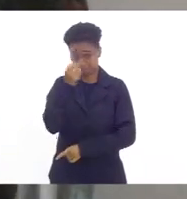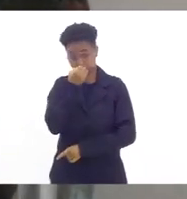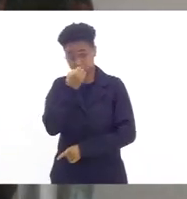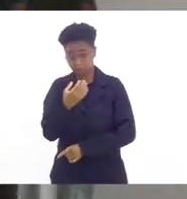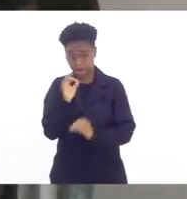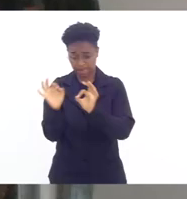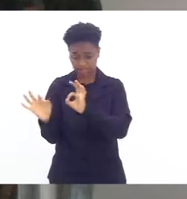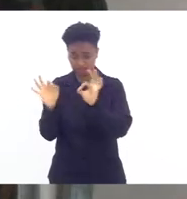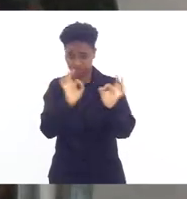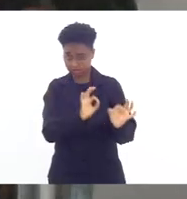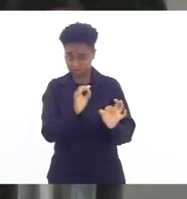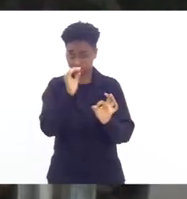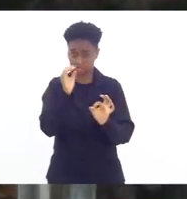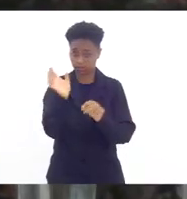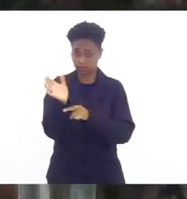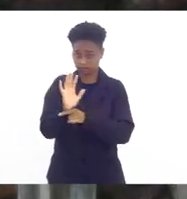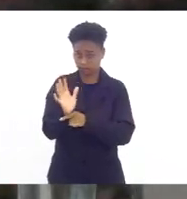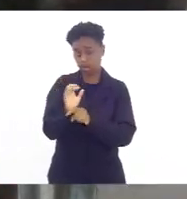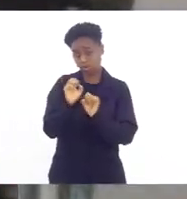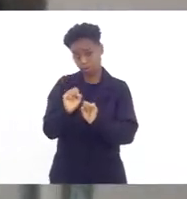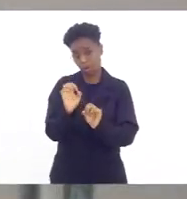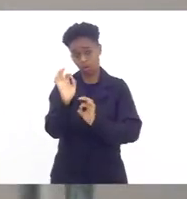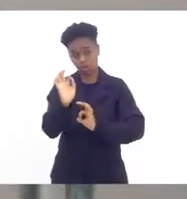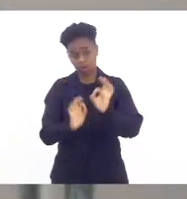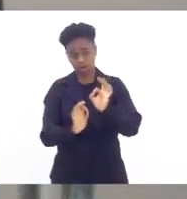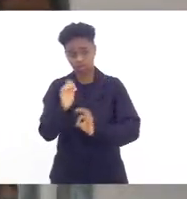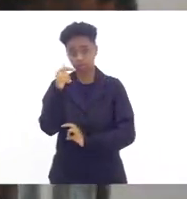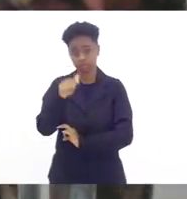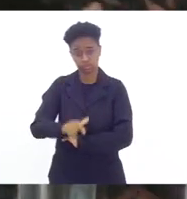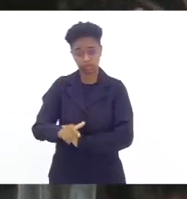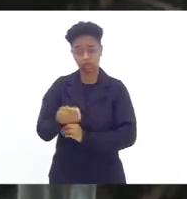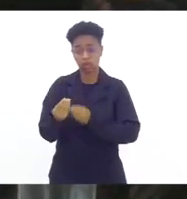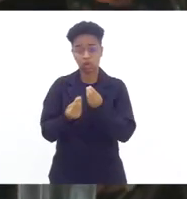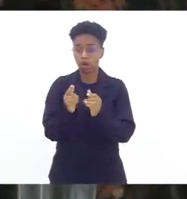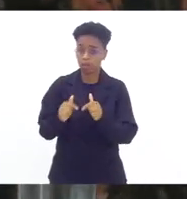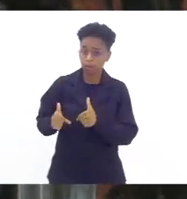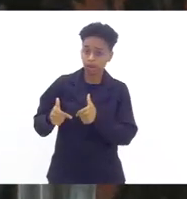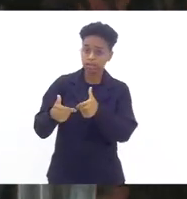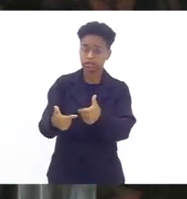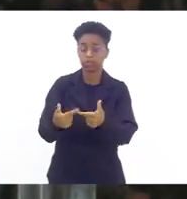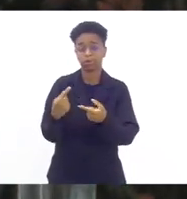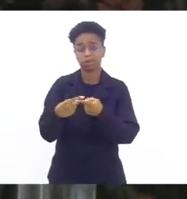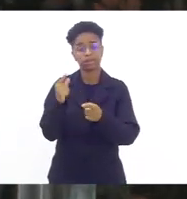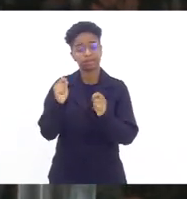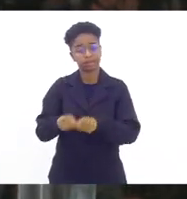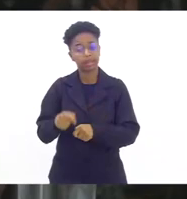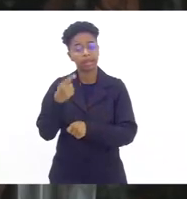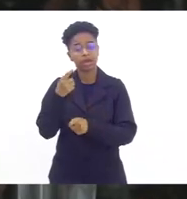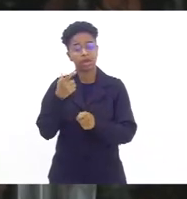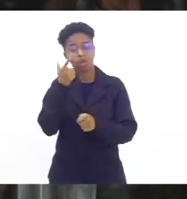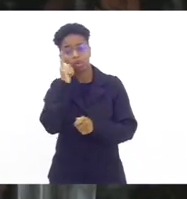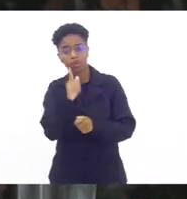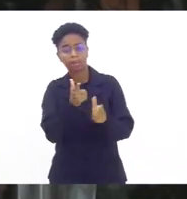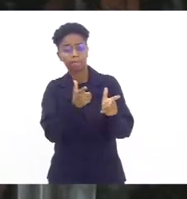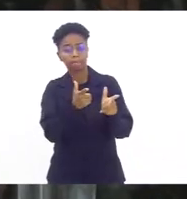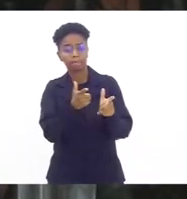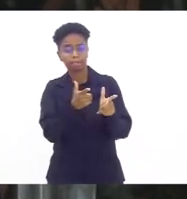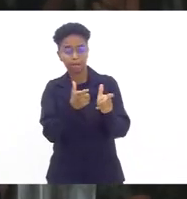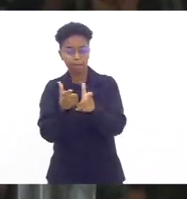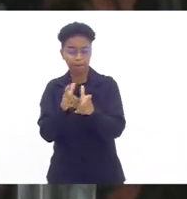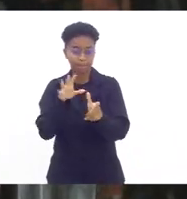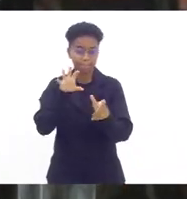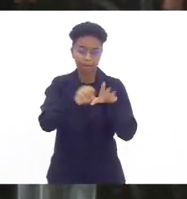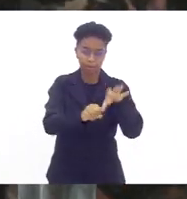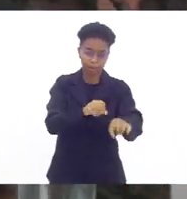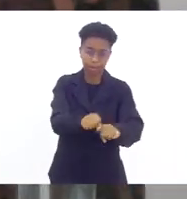as imagens podia reorganizar as operações com vista aprender mais armas e matar em